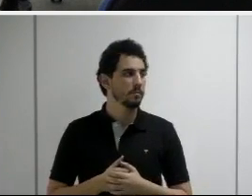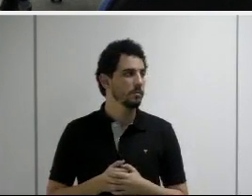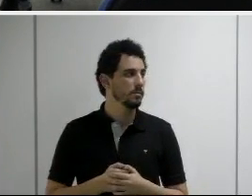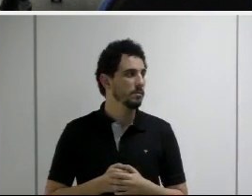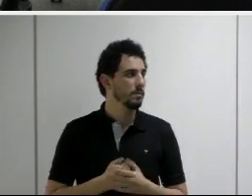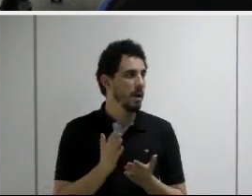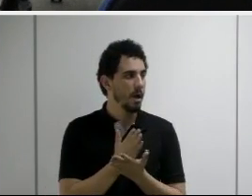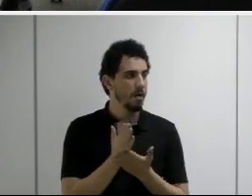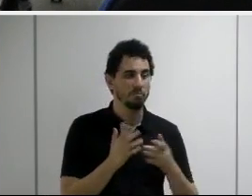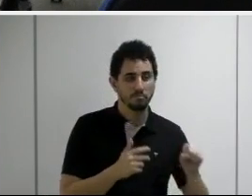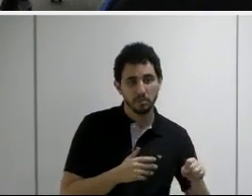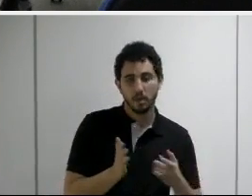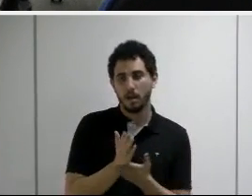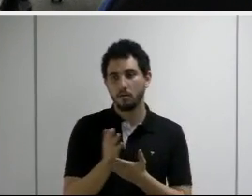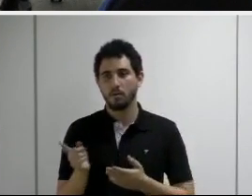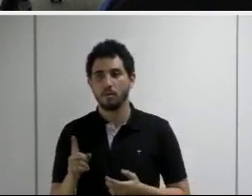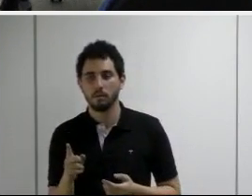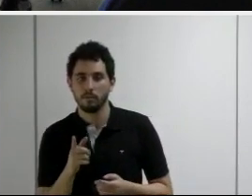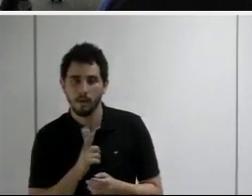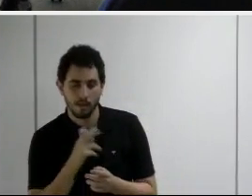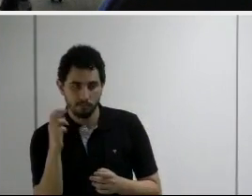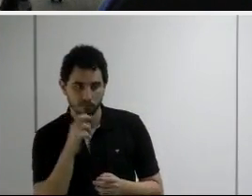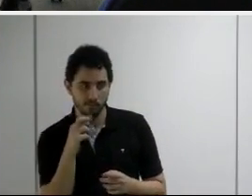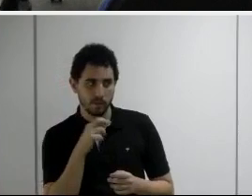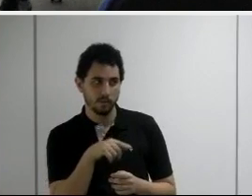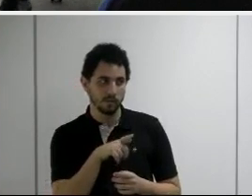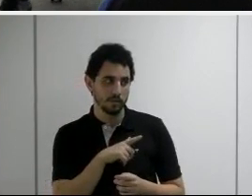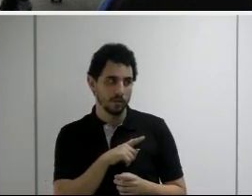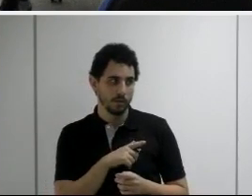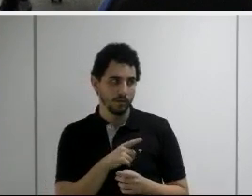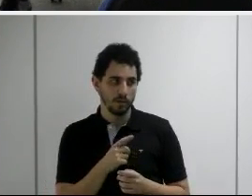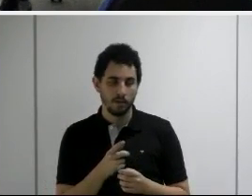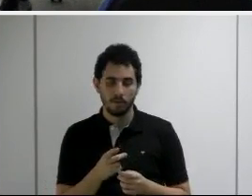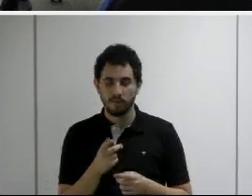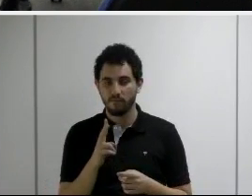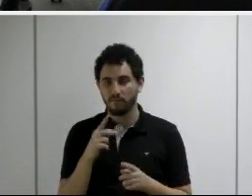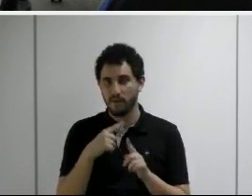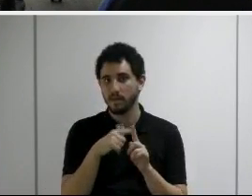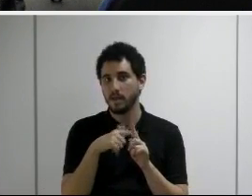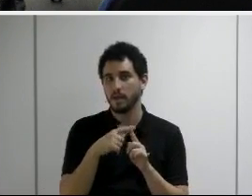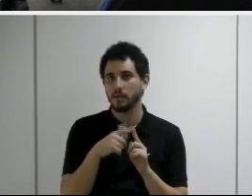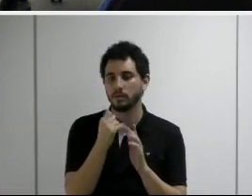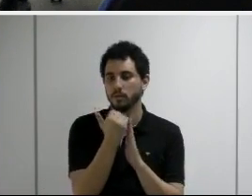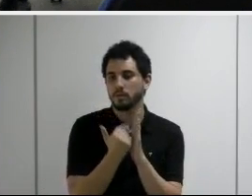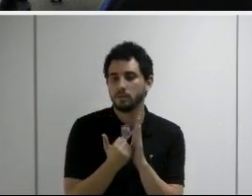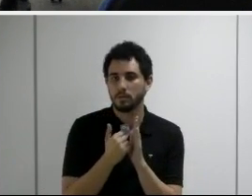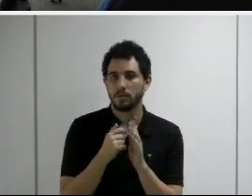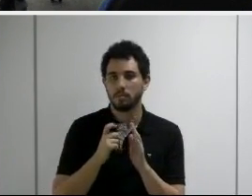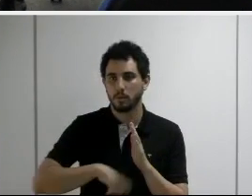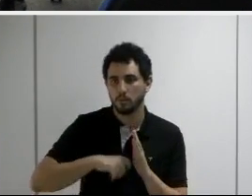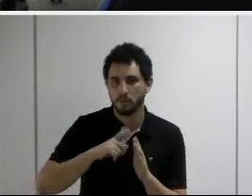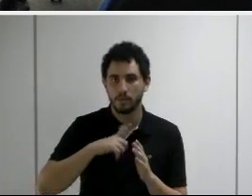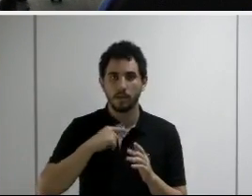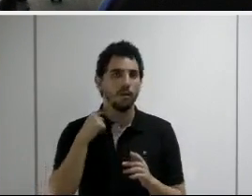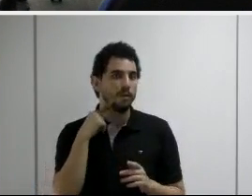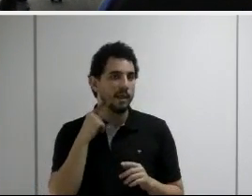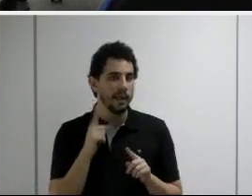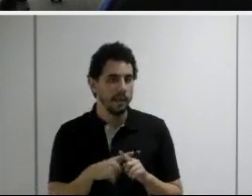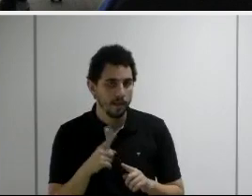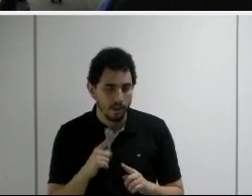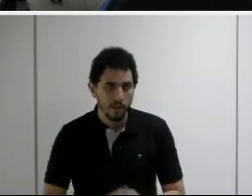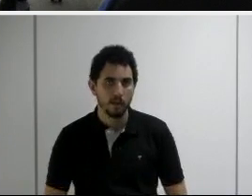alguns sim, para alguns não, existe um trade-off. Você tem uma vantagem de redução de imposto, etc, etc. Alguns lugares dão até prêmio, né? Tem loteria agora baseada nisso,